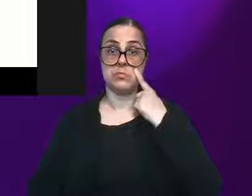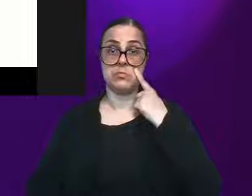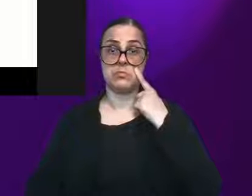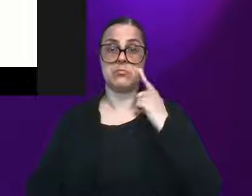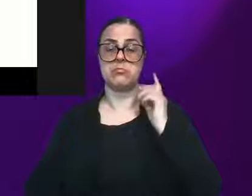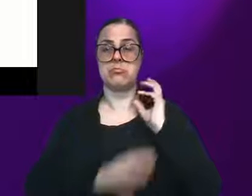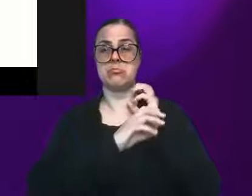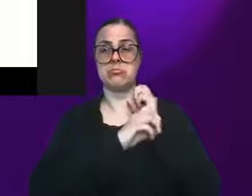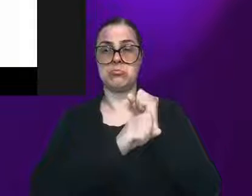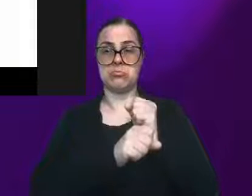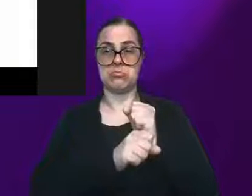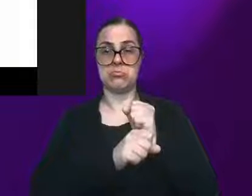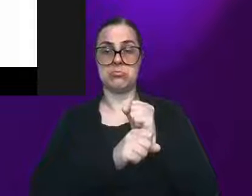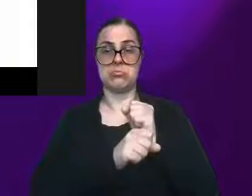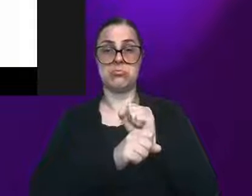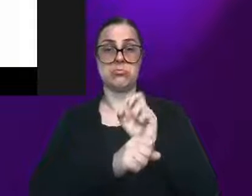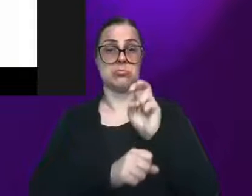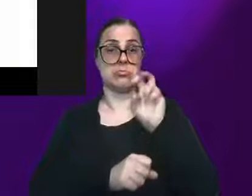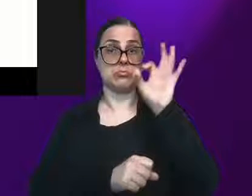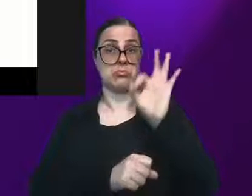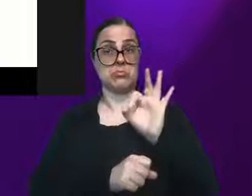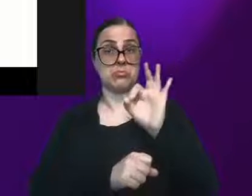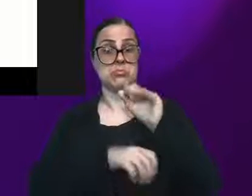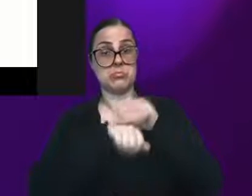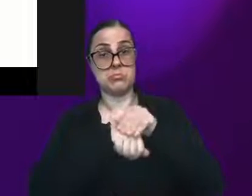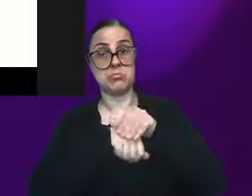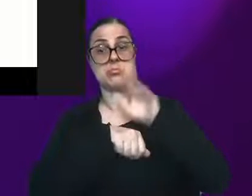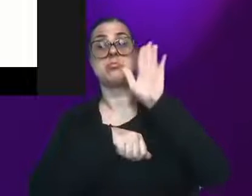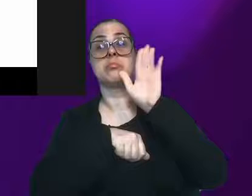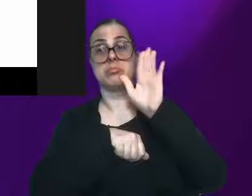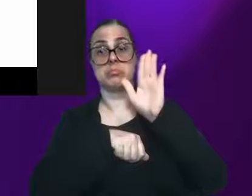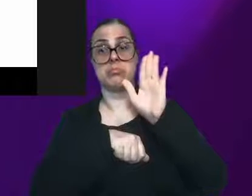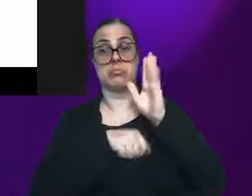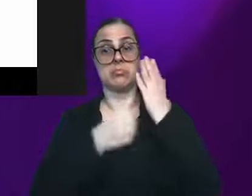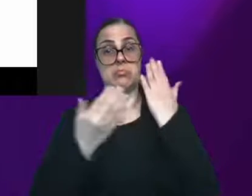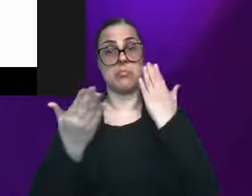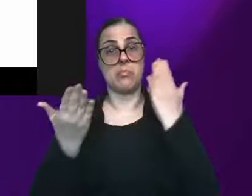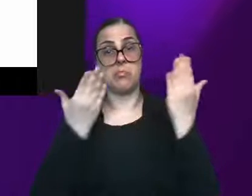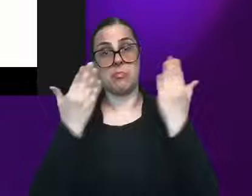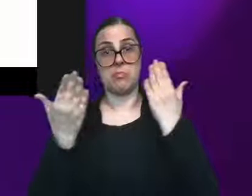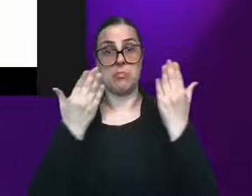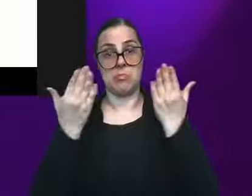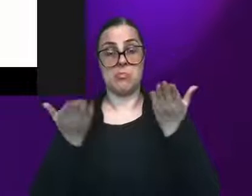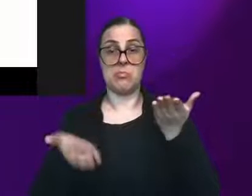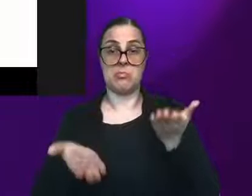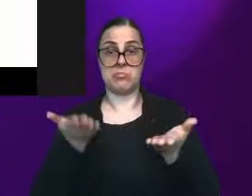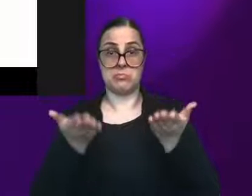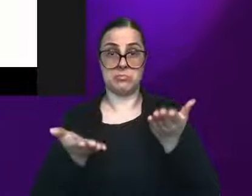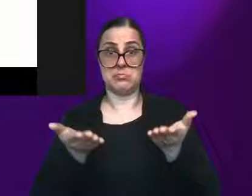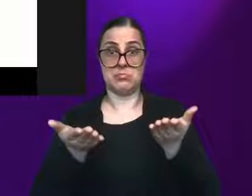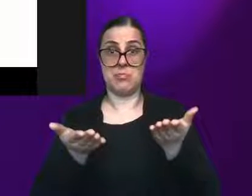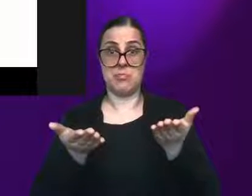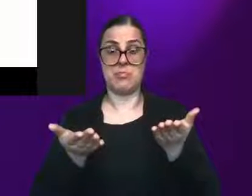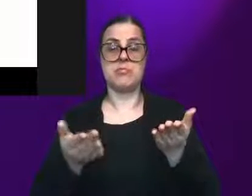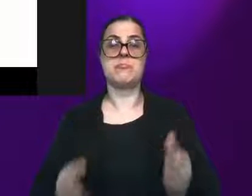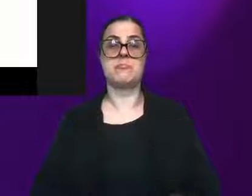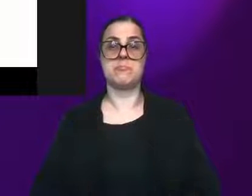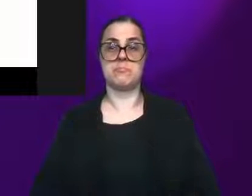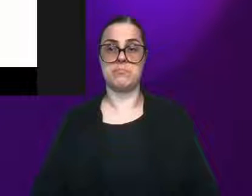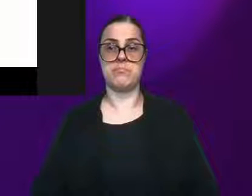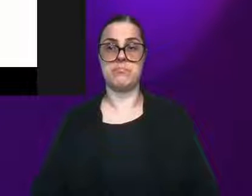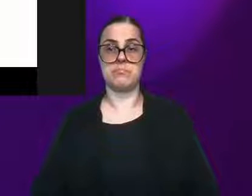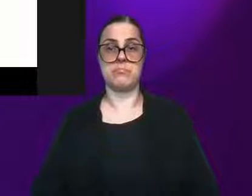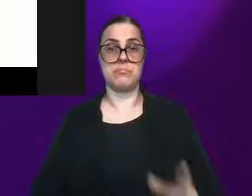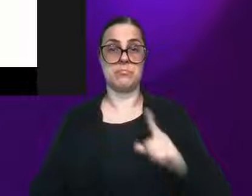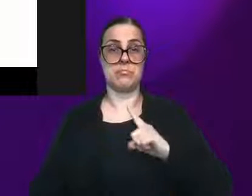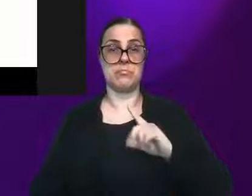do que 5% em relação ao baseline, ao peso seco deles, eles tiveram mais injúria